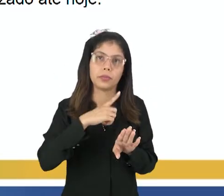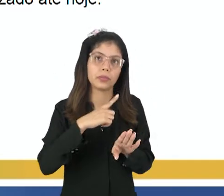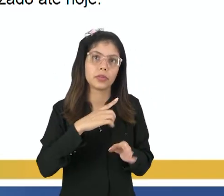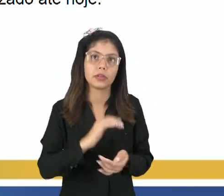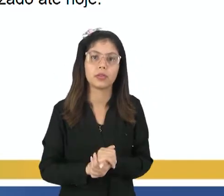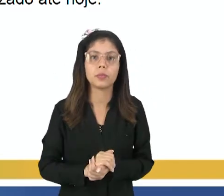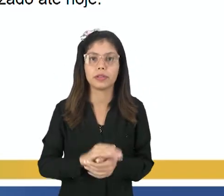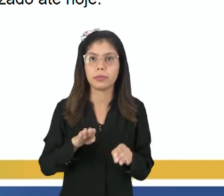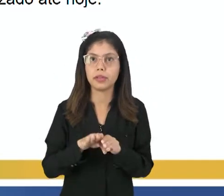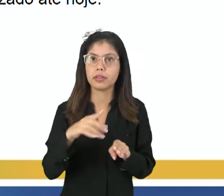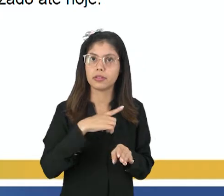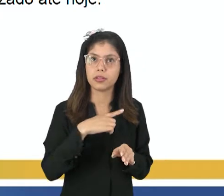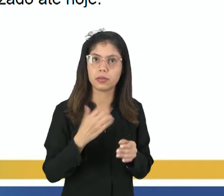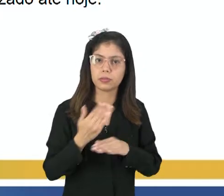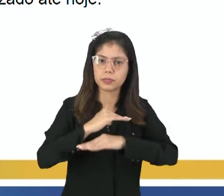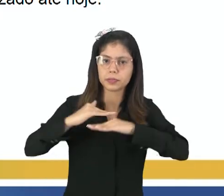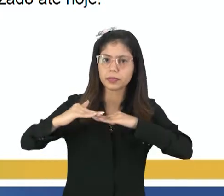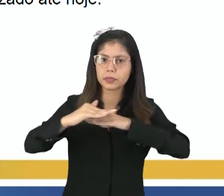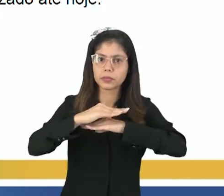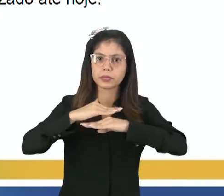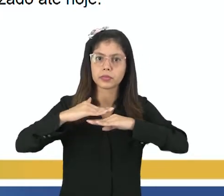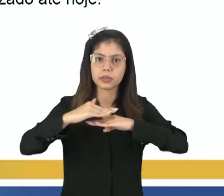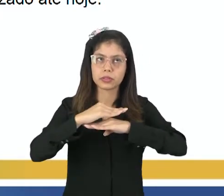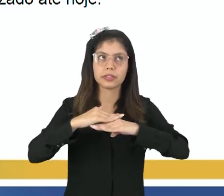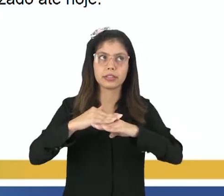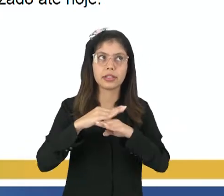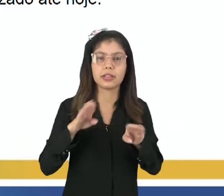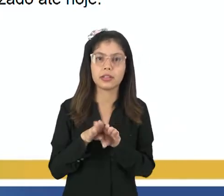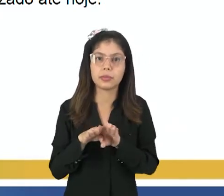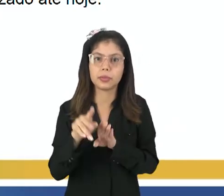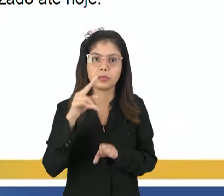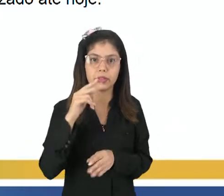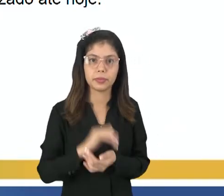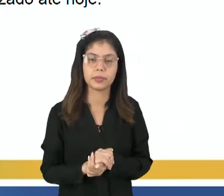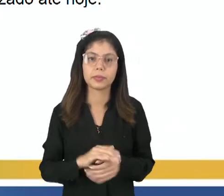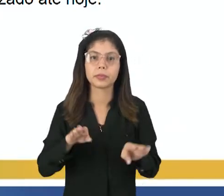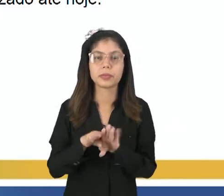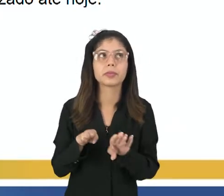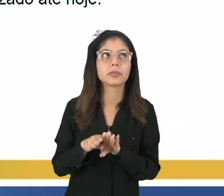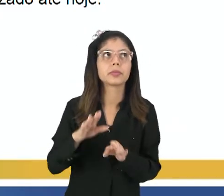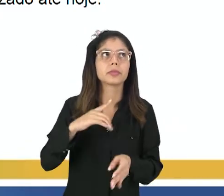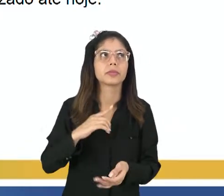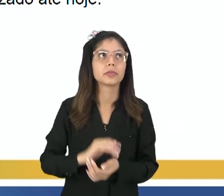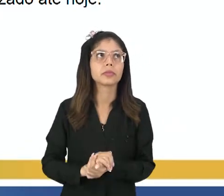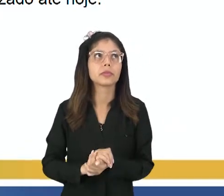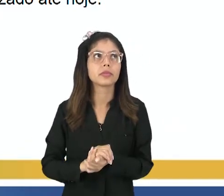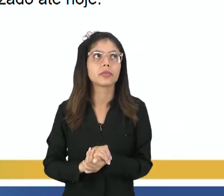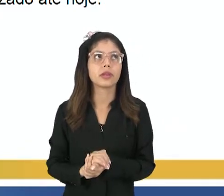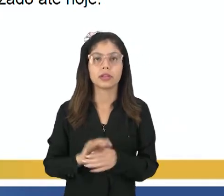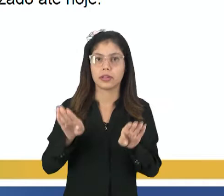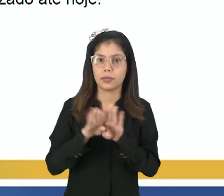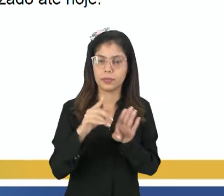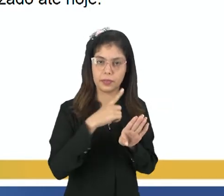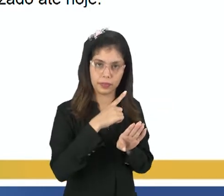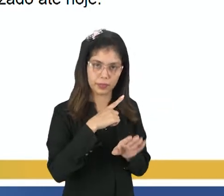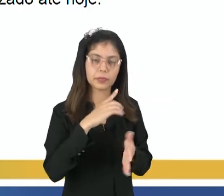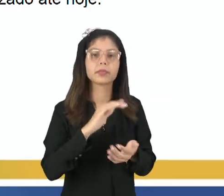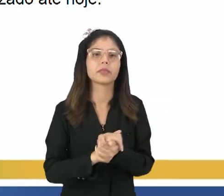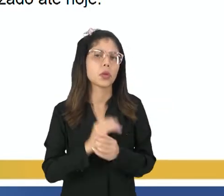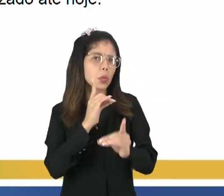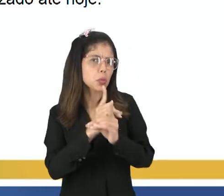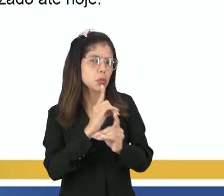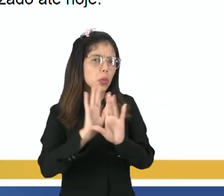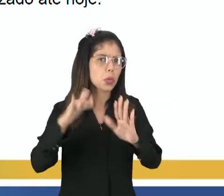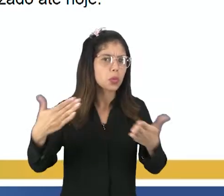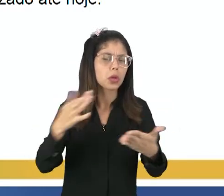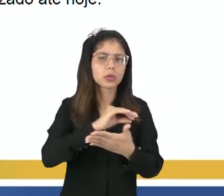muito superficiais e isso ainda deixava, assim, de uma forma muito solta e muito abrangente todos os grupos que a gente encontrava.